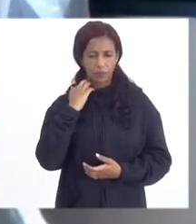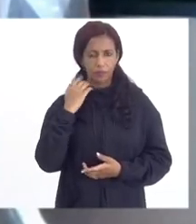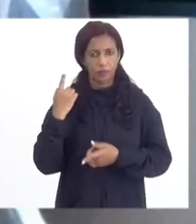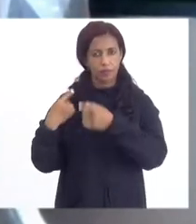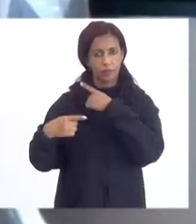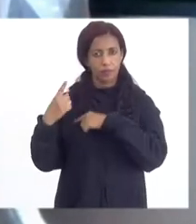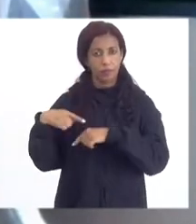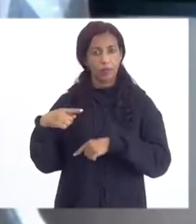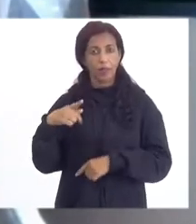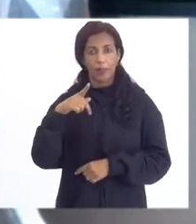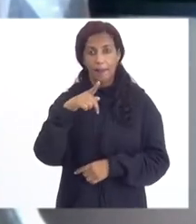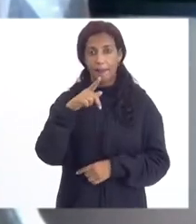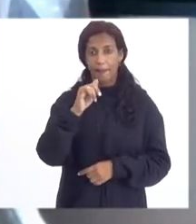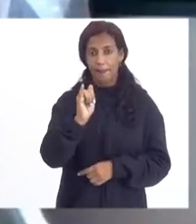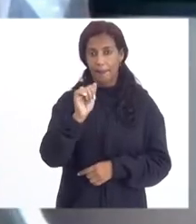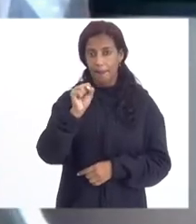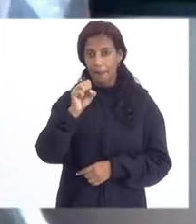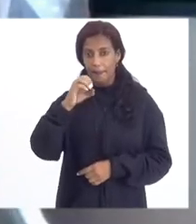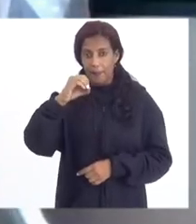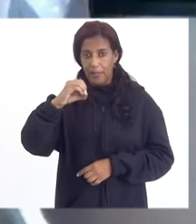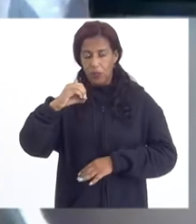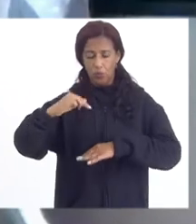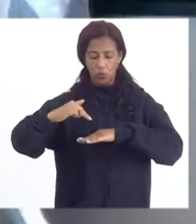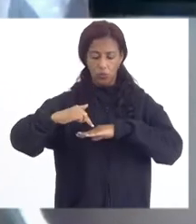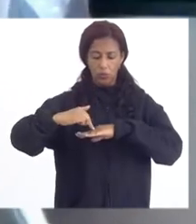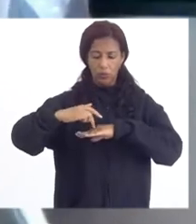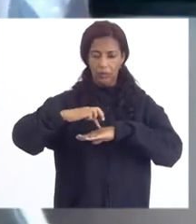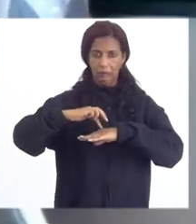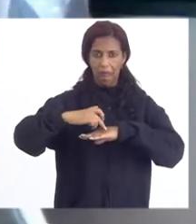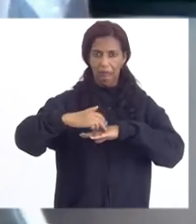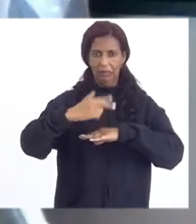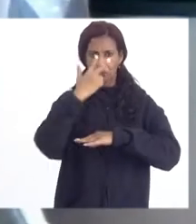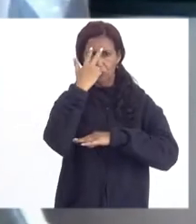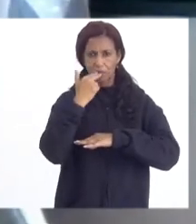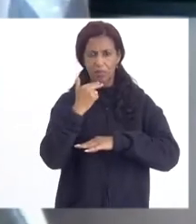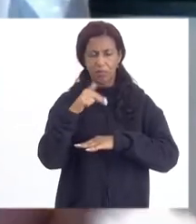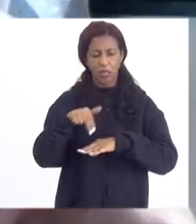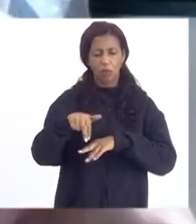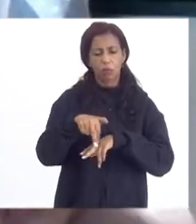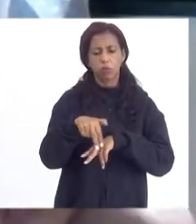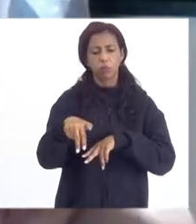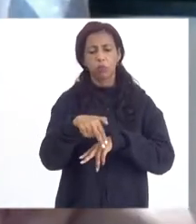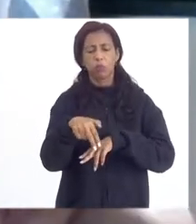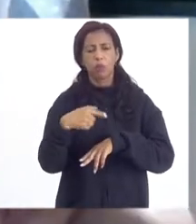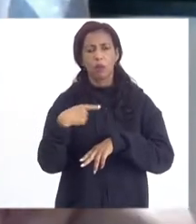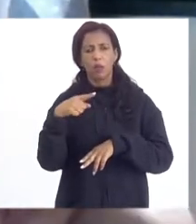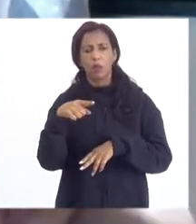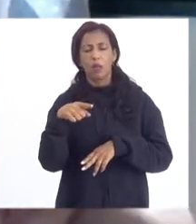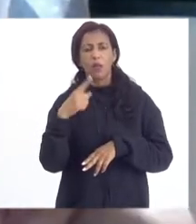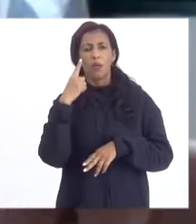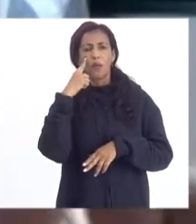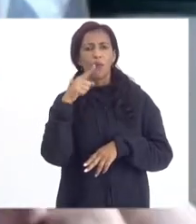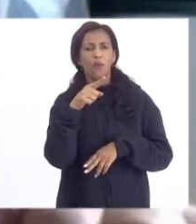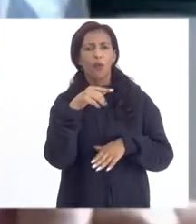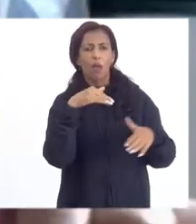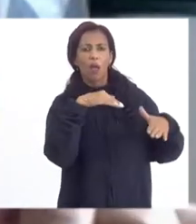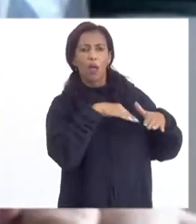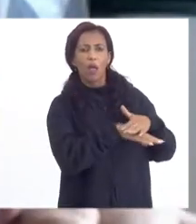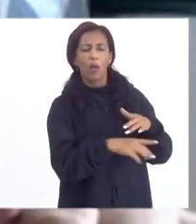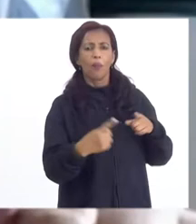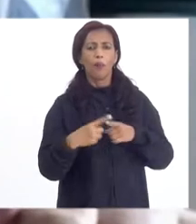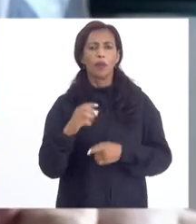do piso tátil, o do Amorim foi ao arquivo porque a CCJ...